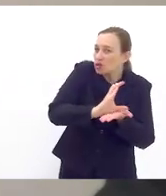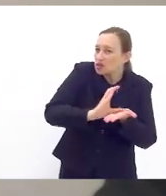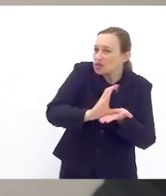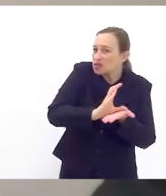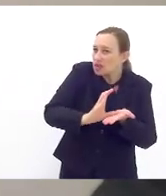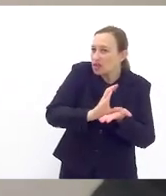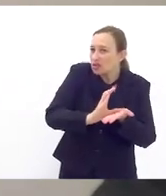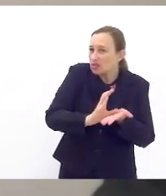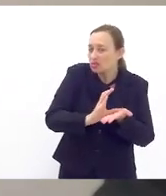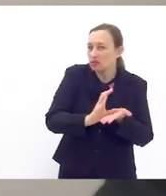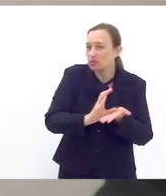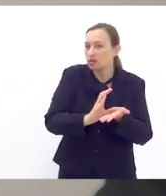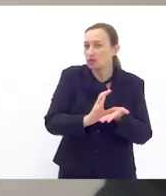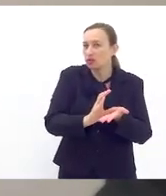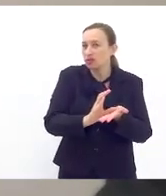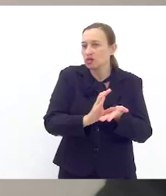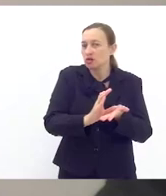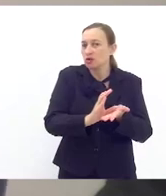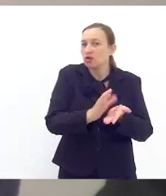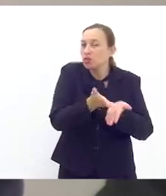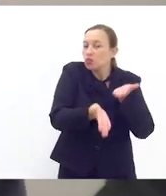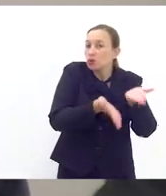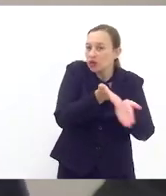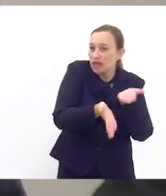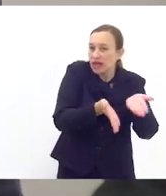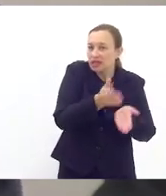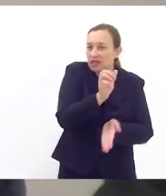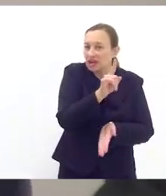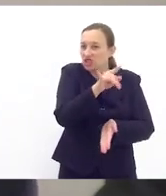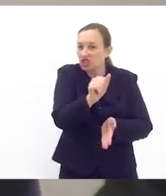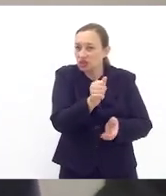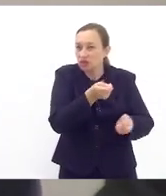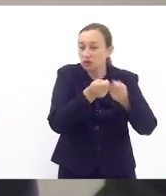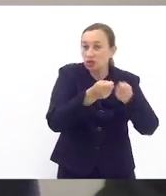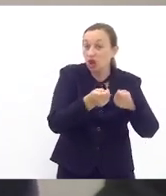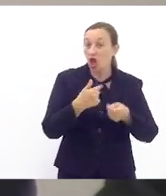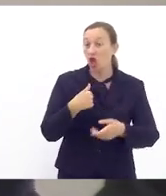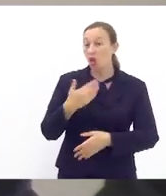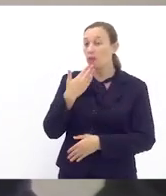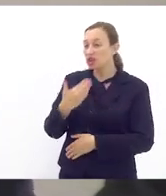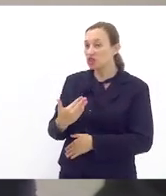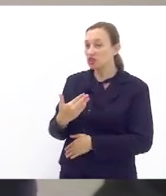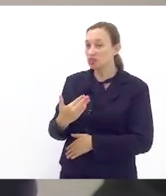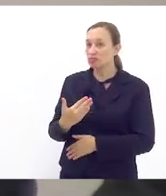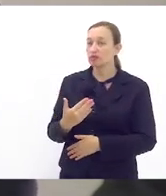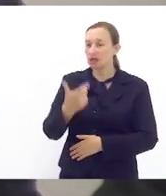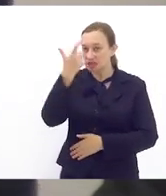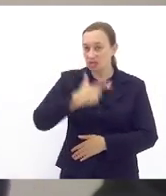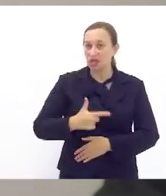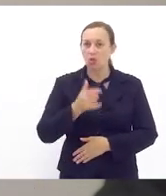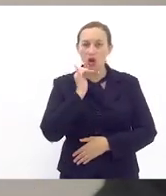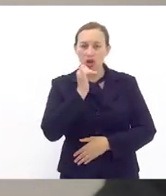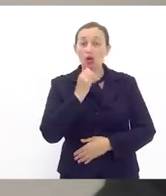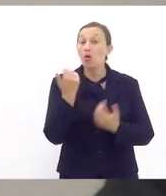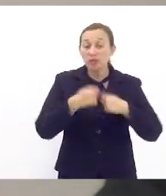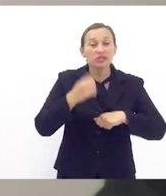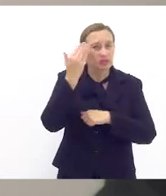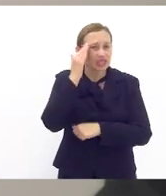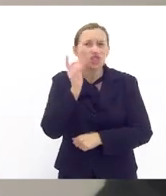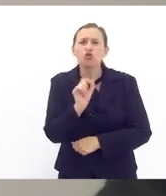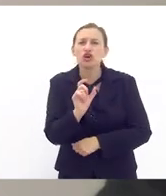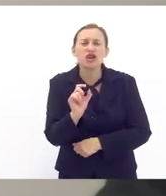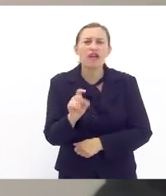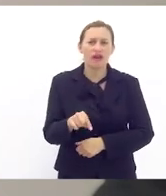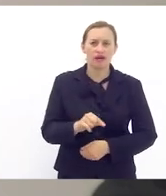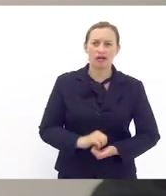das agências reguladoras Hoje eu fui lá pedir para ser um dos relatores ou para ser um relator porque nós precisamos entender o que que